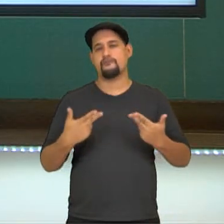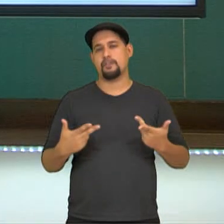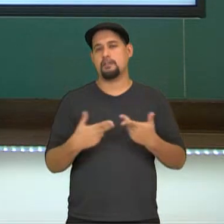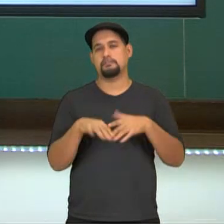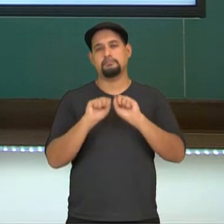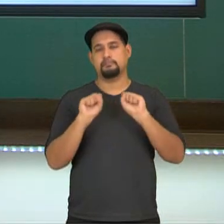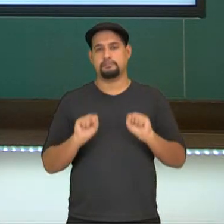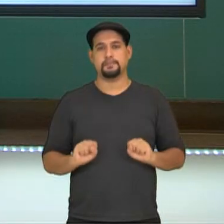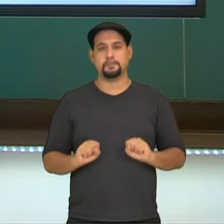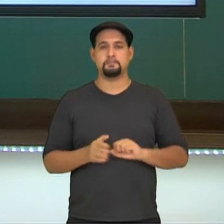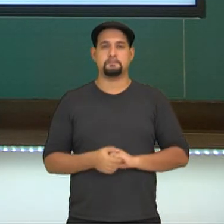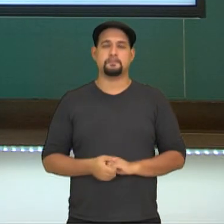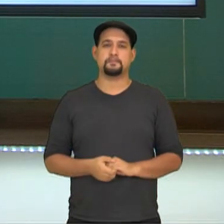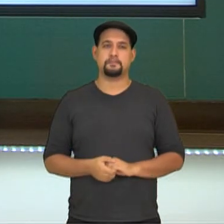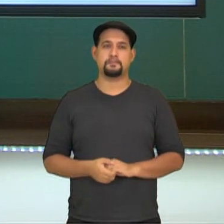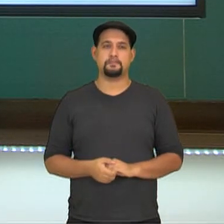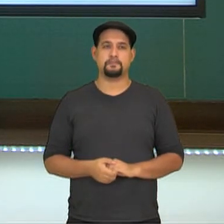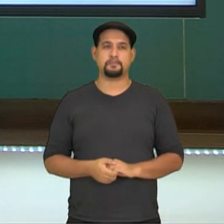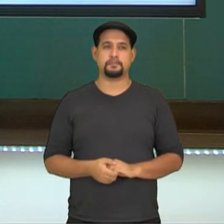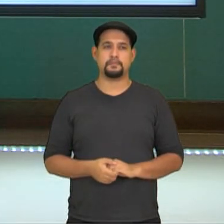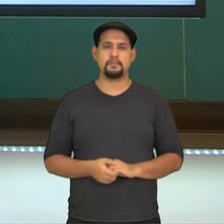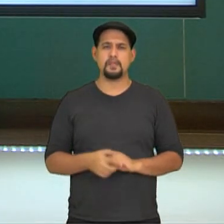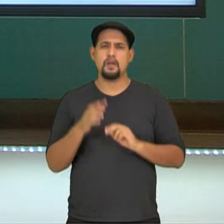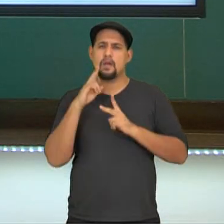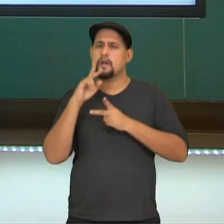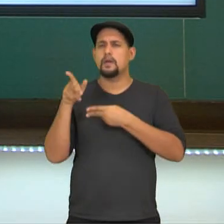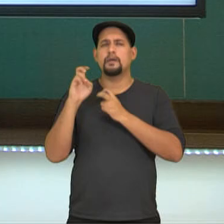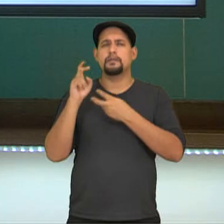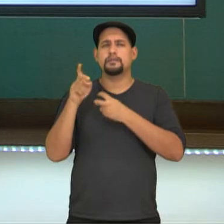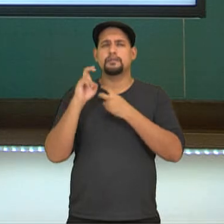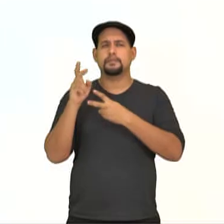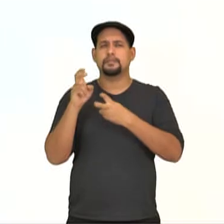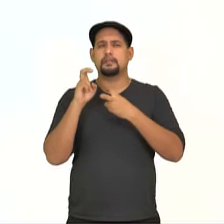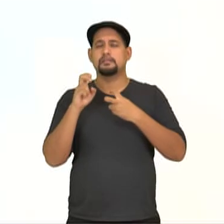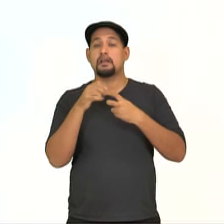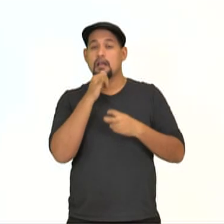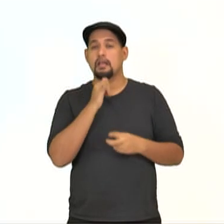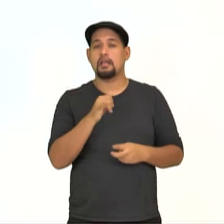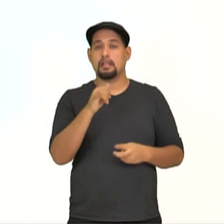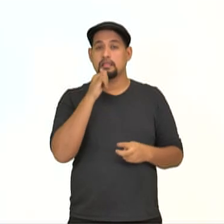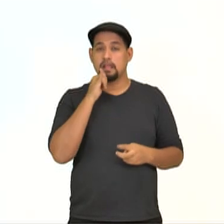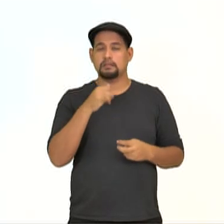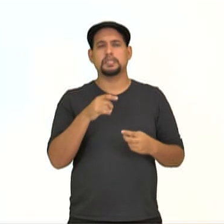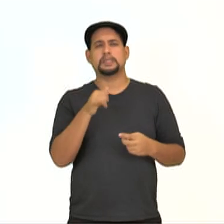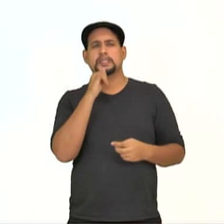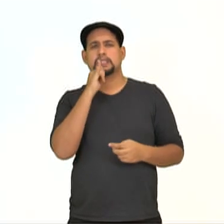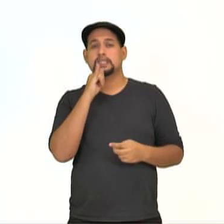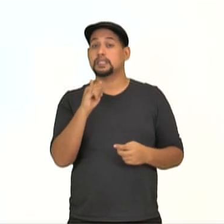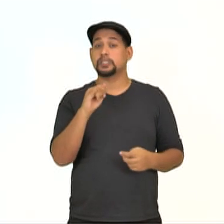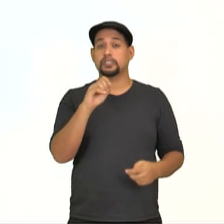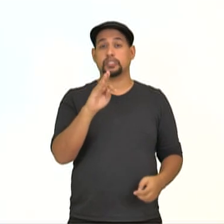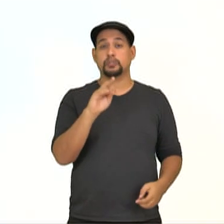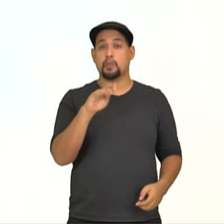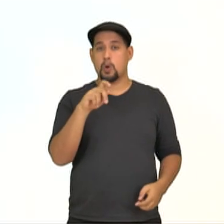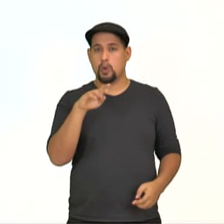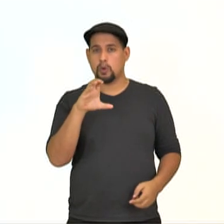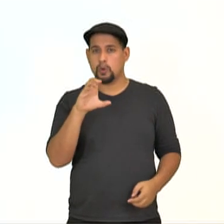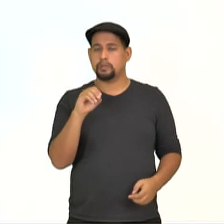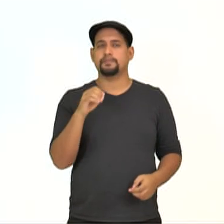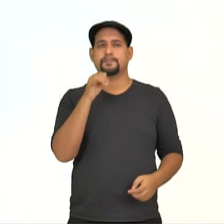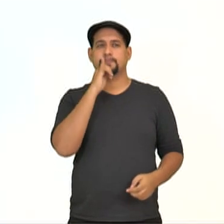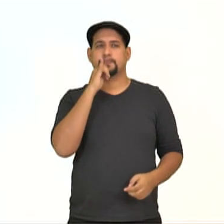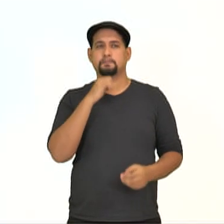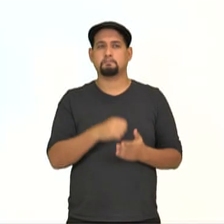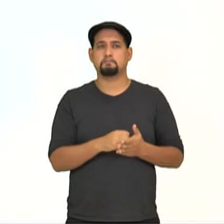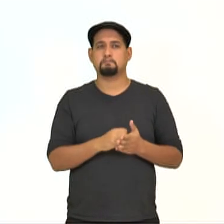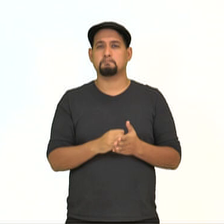circuitos. Bom, observe o dipolo elétrico abaixo. Se esse dipolo elétrico for colocado aqui na região